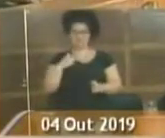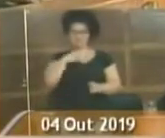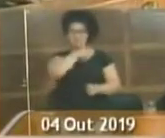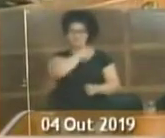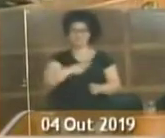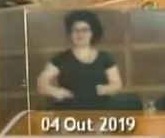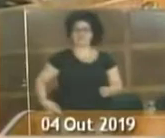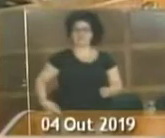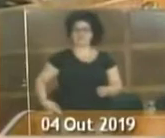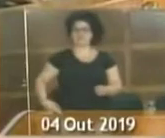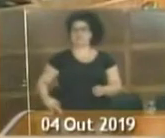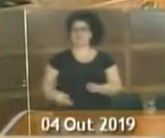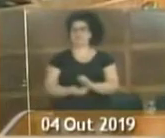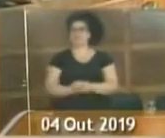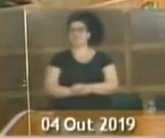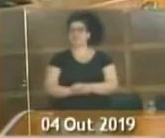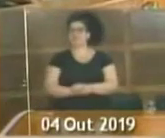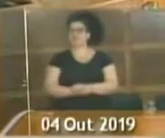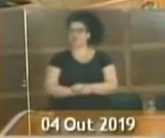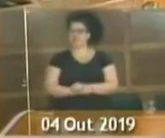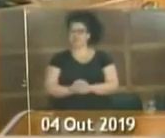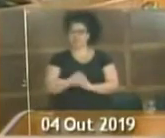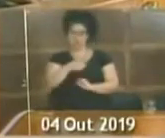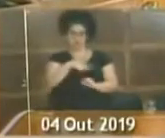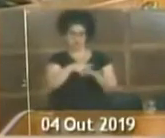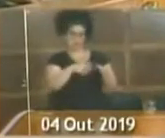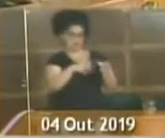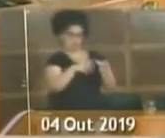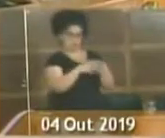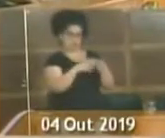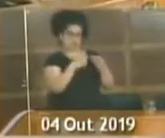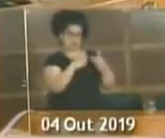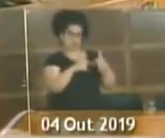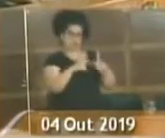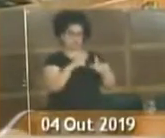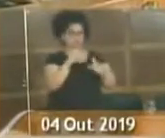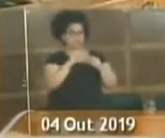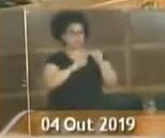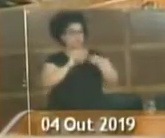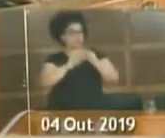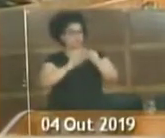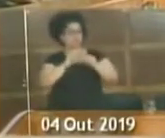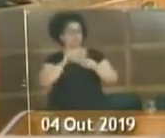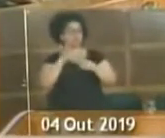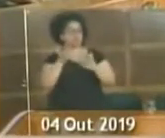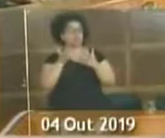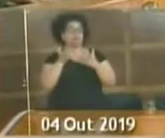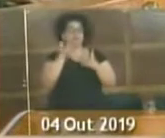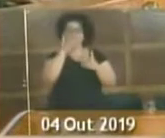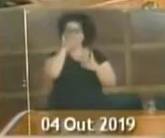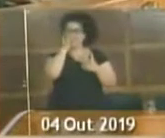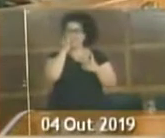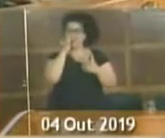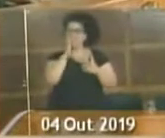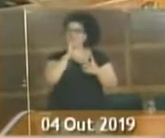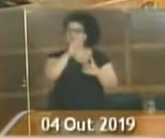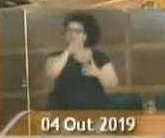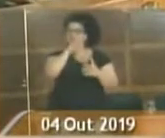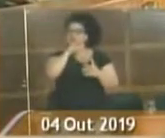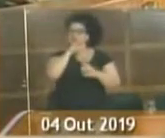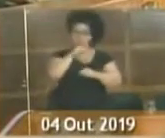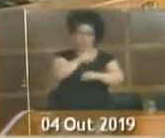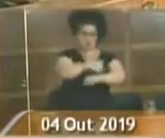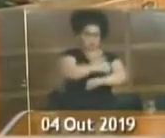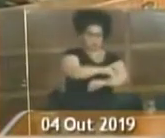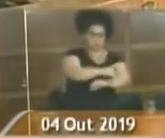presidente. Nesta comissão, trabalhamos para que os animais, tanto os de rua quanto